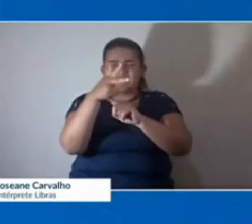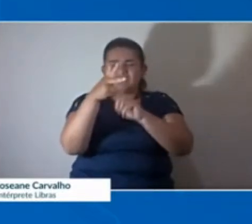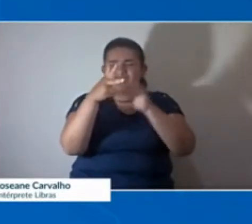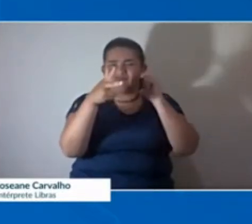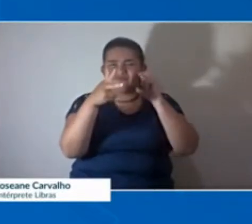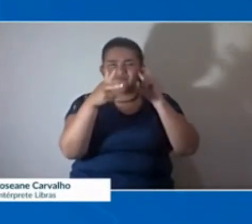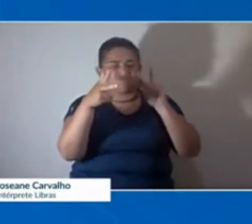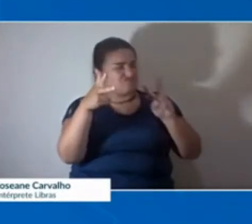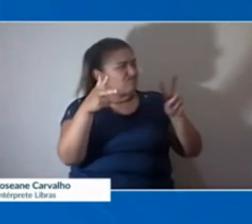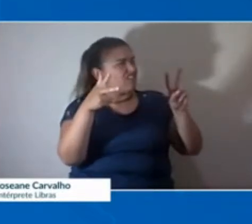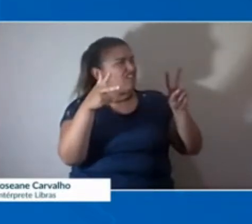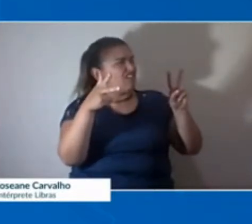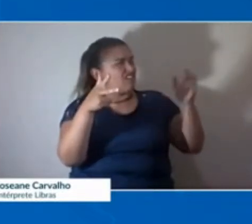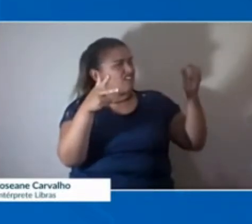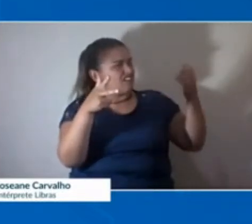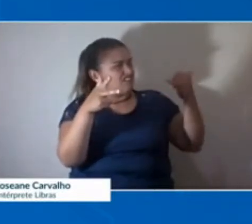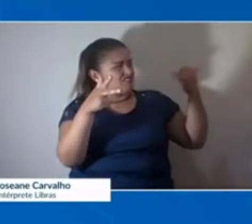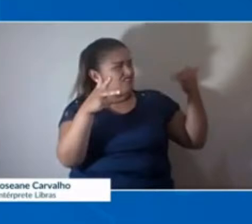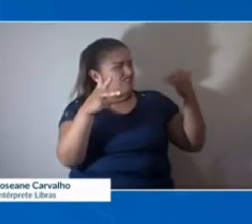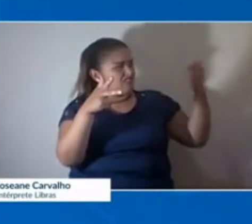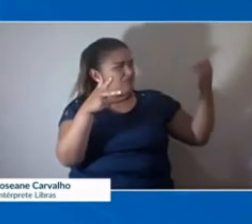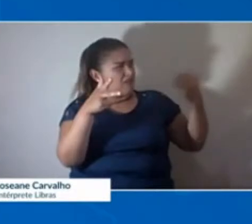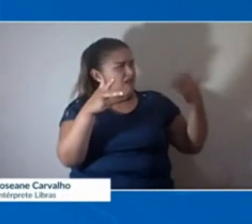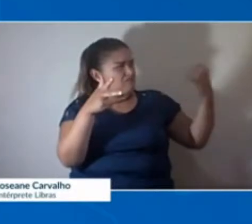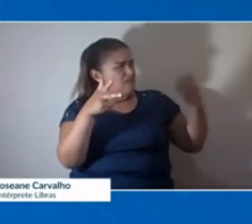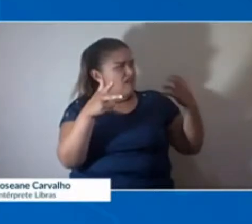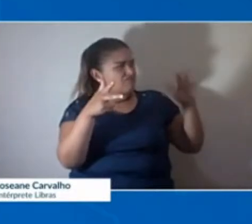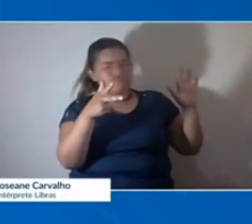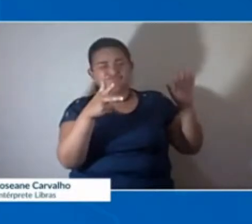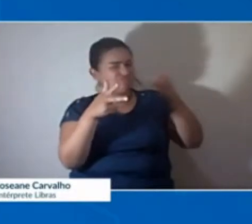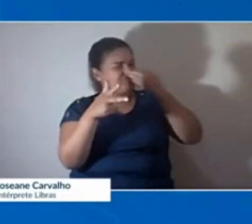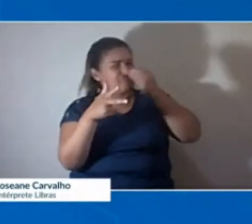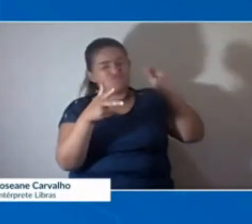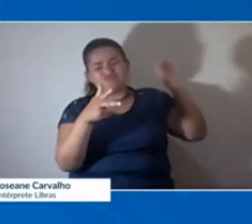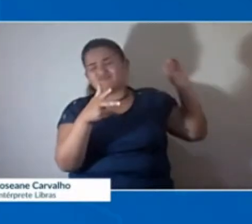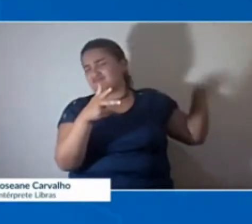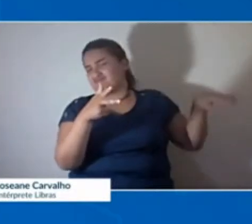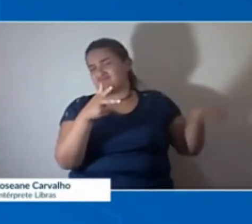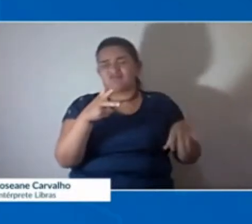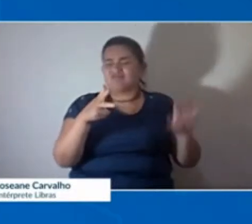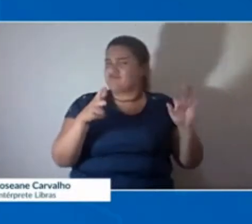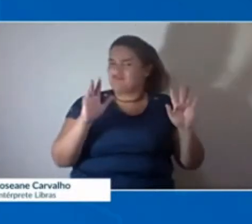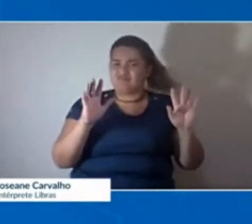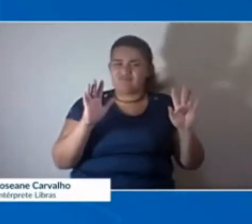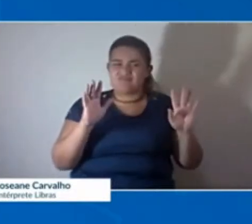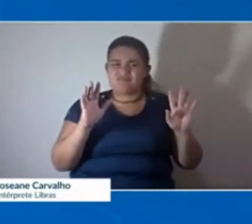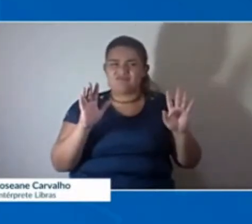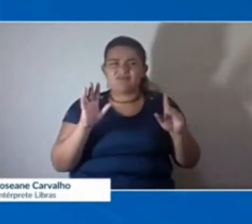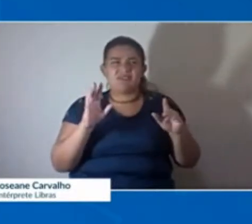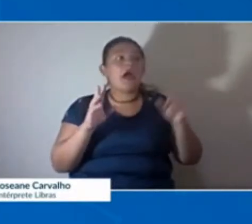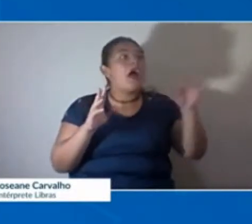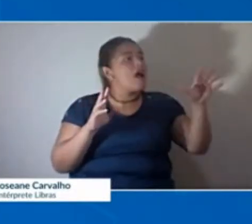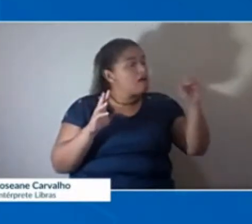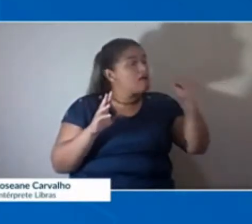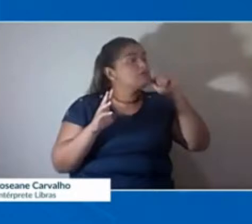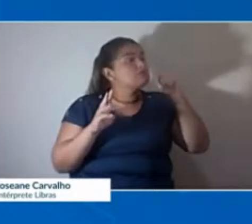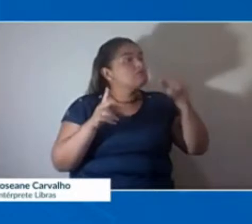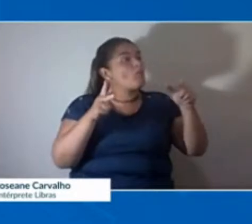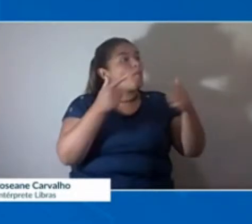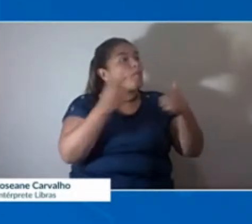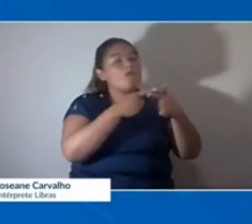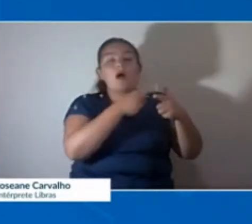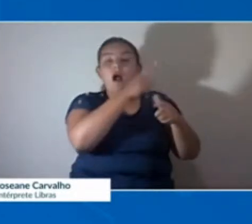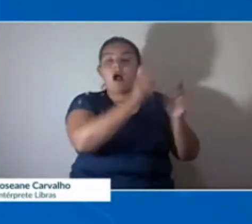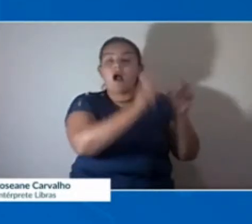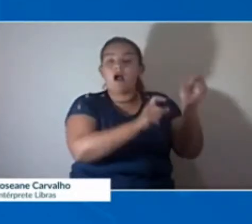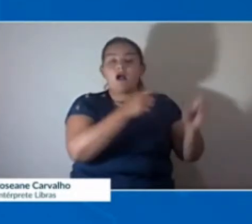as diretrizes de uma diretora, e sim de alguém que está palpitando ali, mas é homem, sabe? Então, há problemas de toda